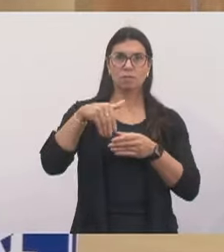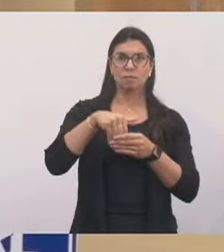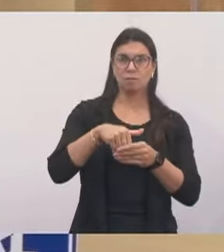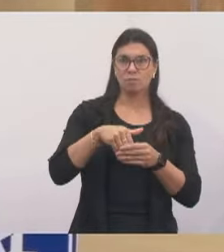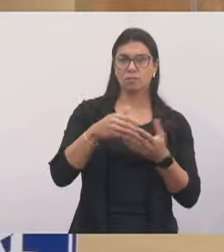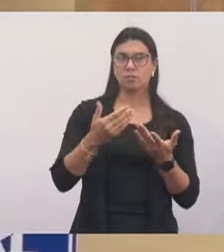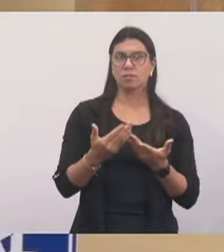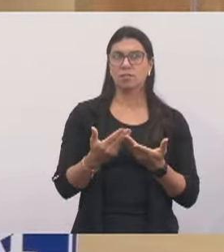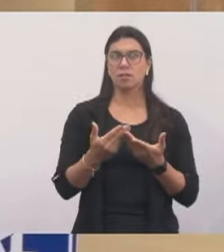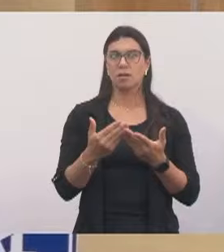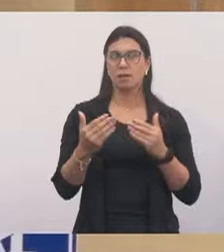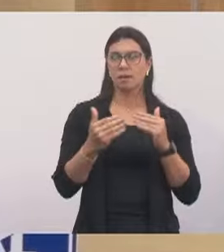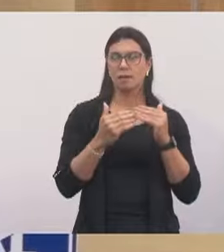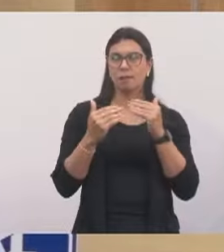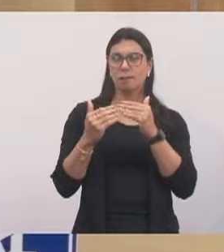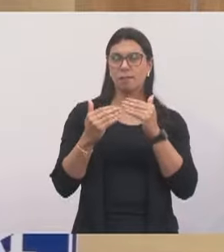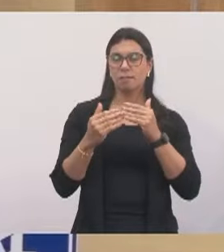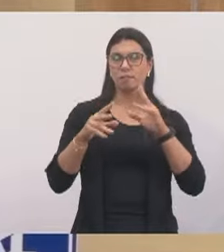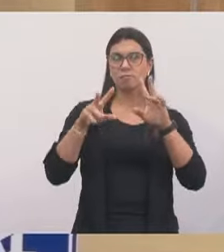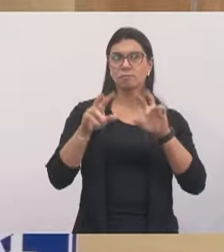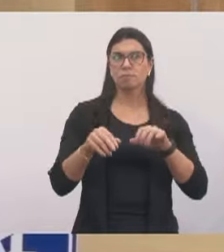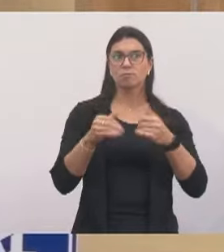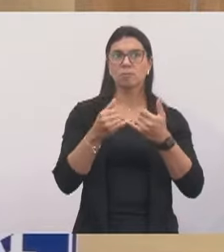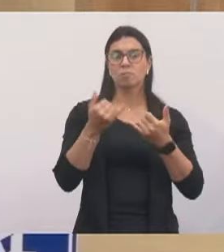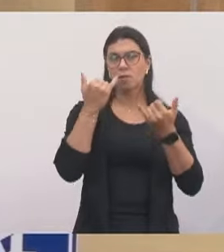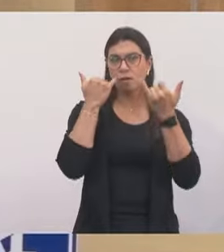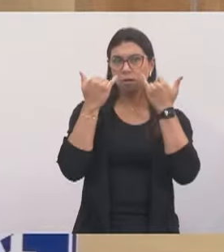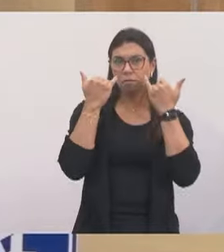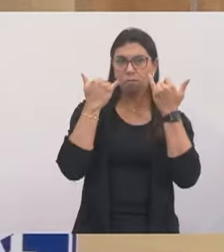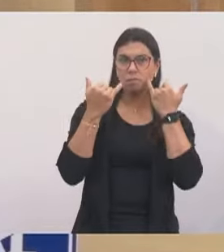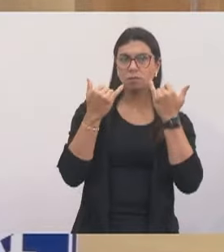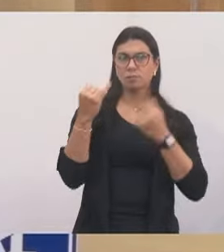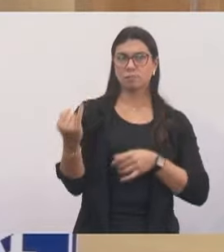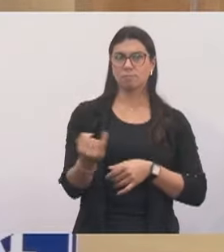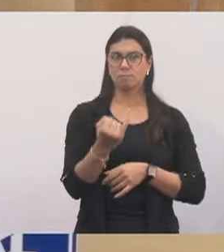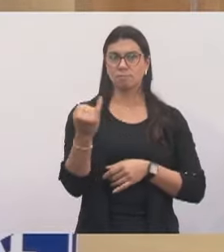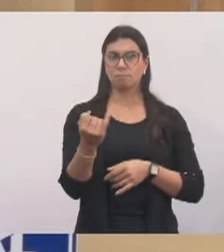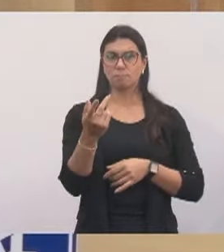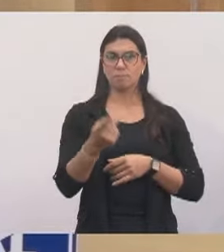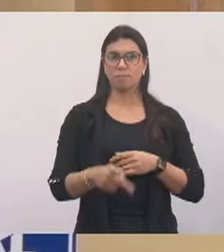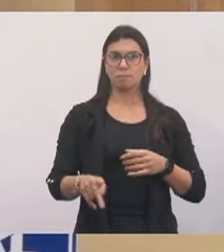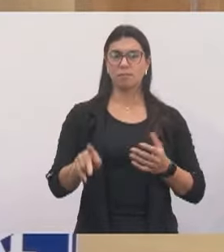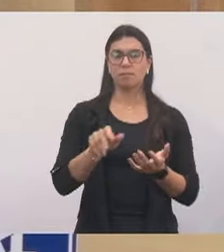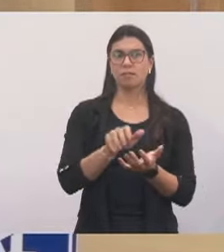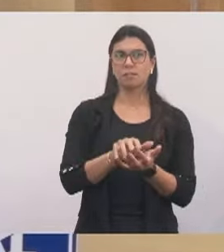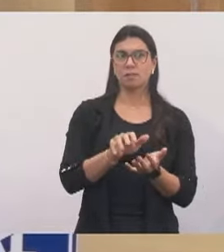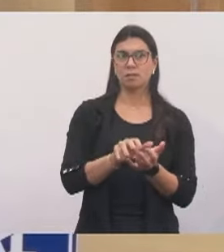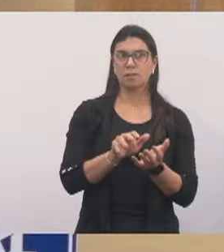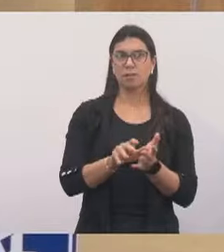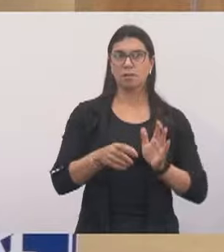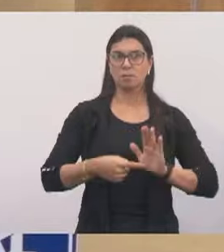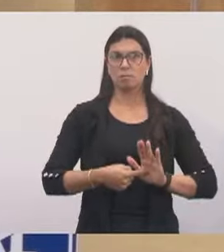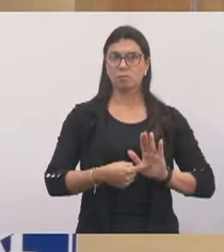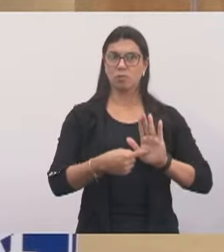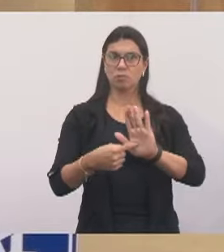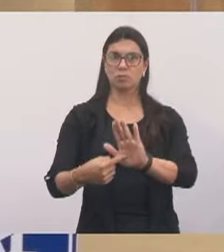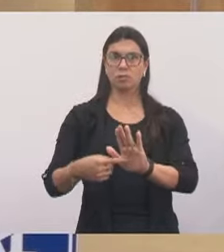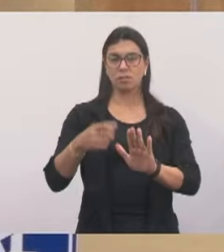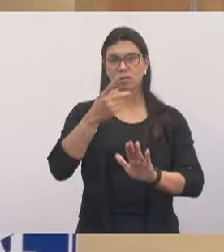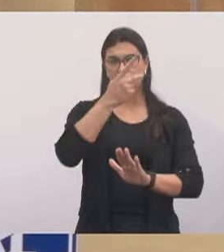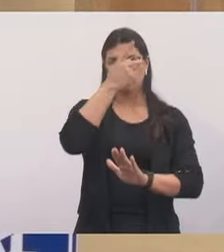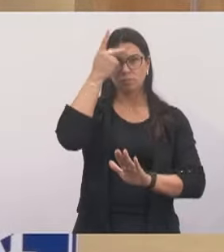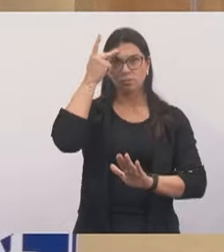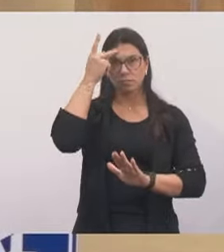da declaração de utilidade pública para as pessoas que, de fato, trabalham com a saúde do povo,